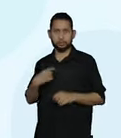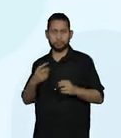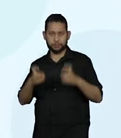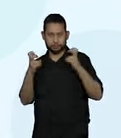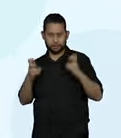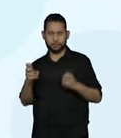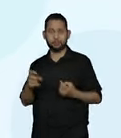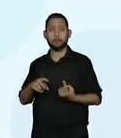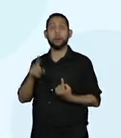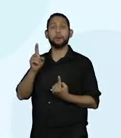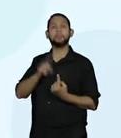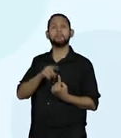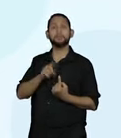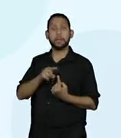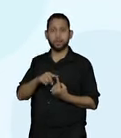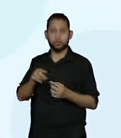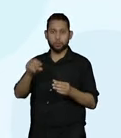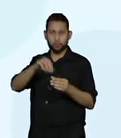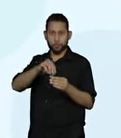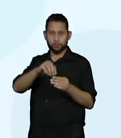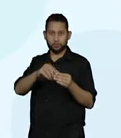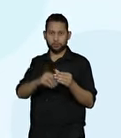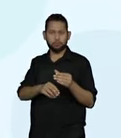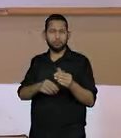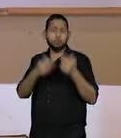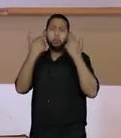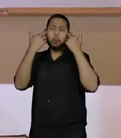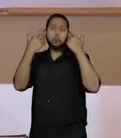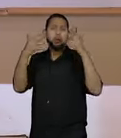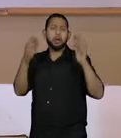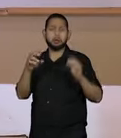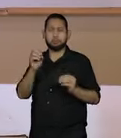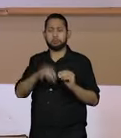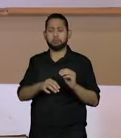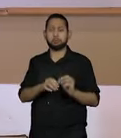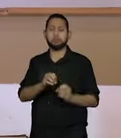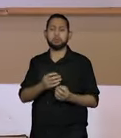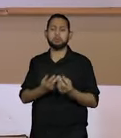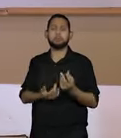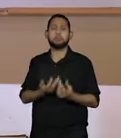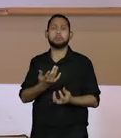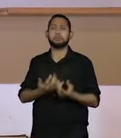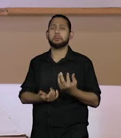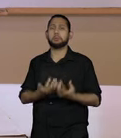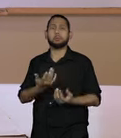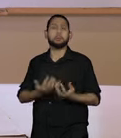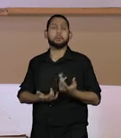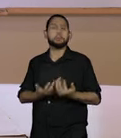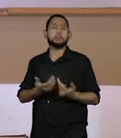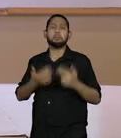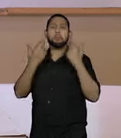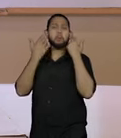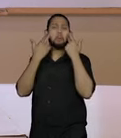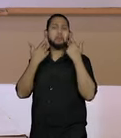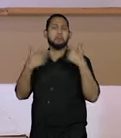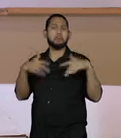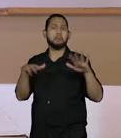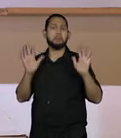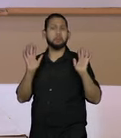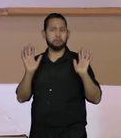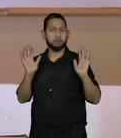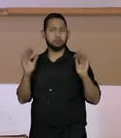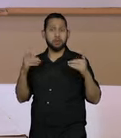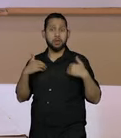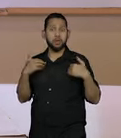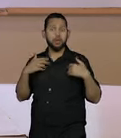primeiro experimento, a reação ocorre de forma natural, que seria essa daqui, tá? Sem